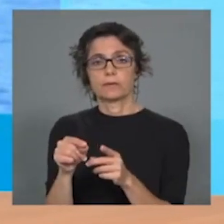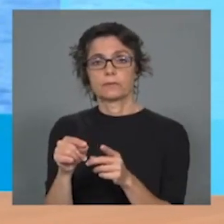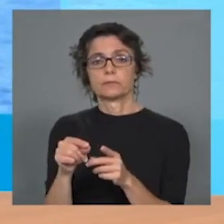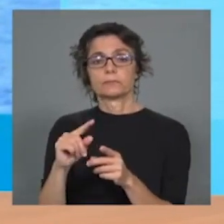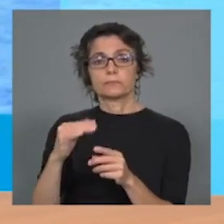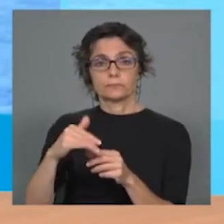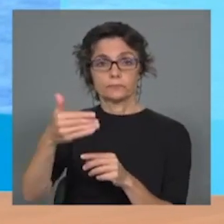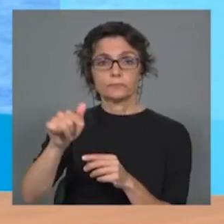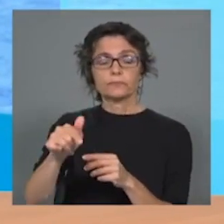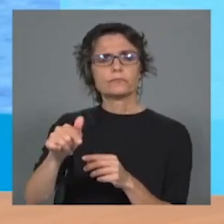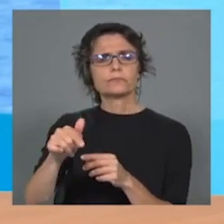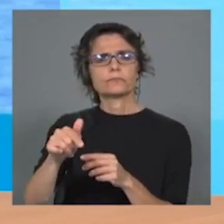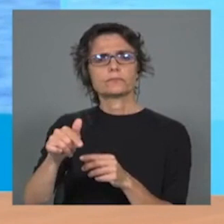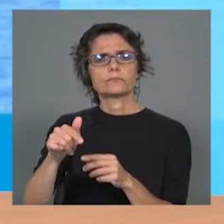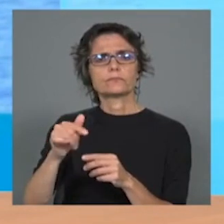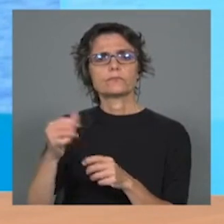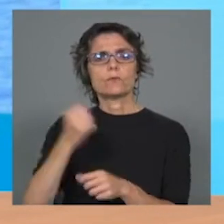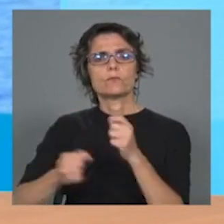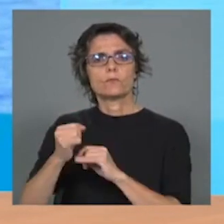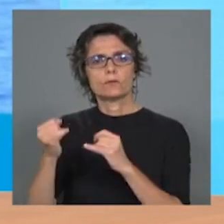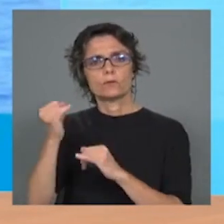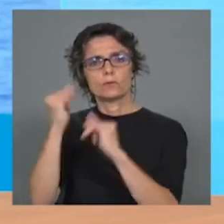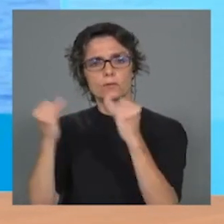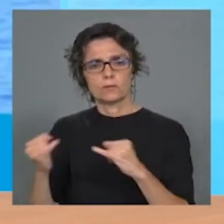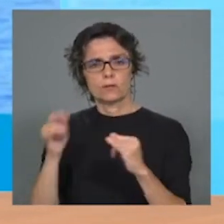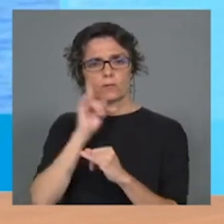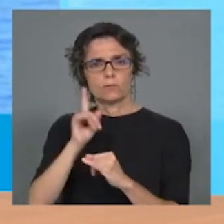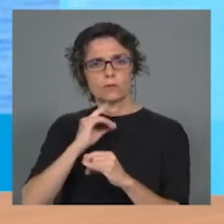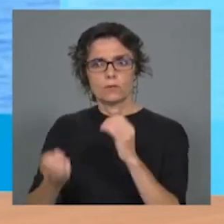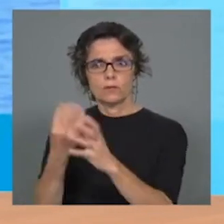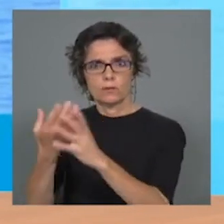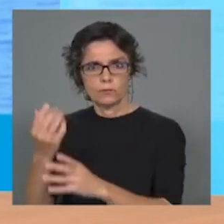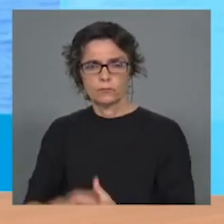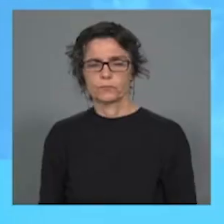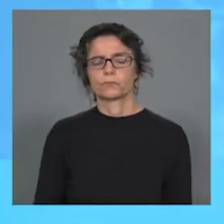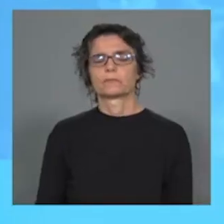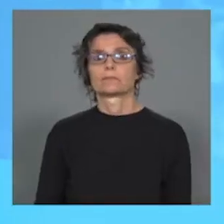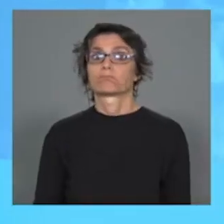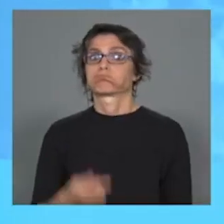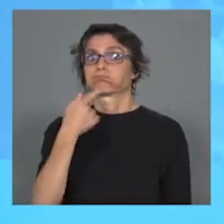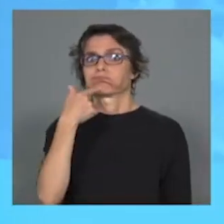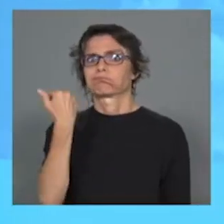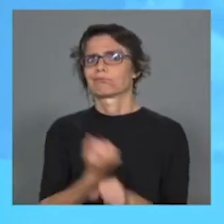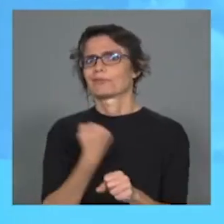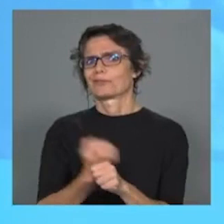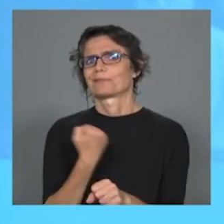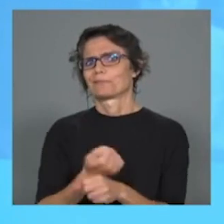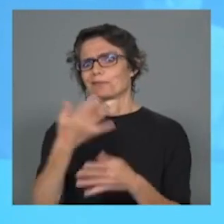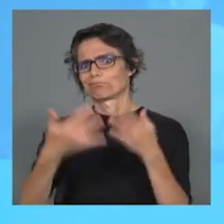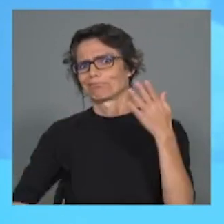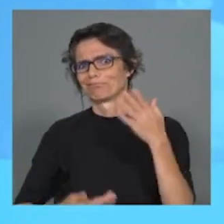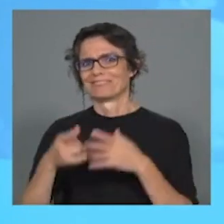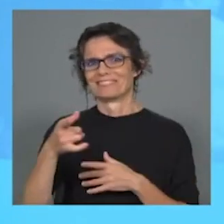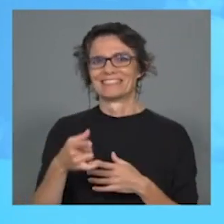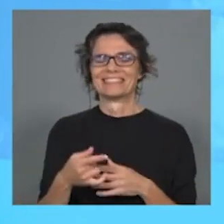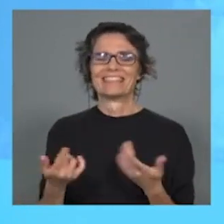tarde, fundado o GRAL, que é o Movimento Internacional de Mulheres Católicas. Foram muitas frentes e não vamos falar tudo acerca dela. Fica aqui, desde